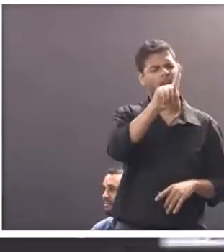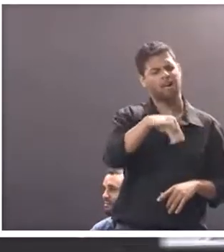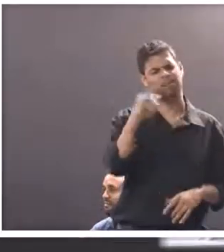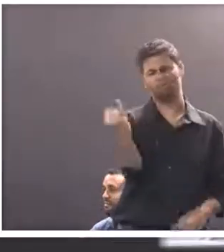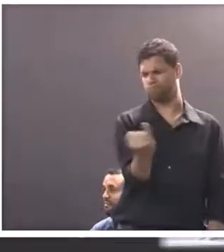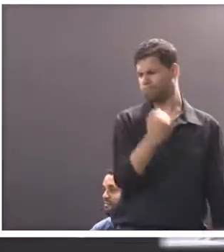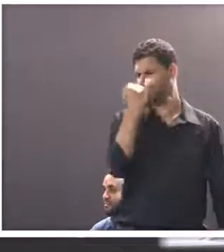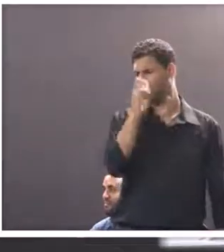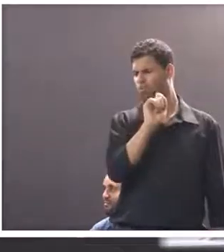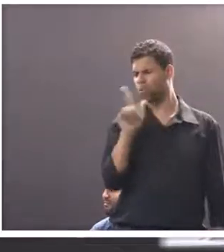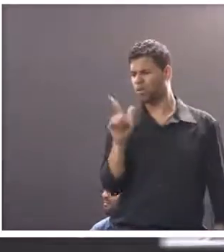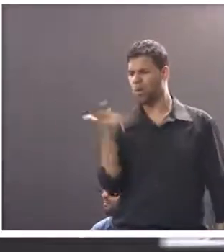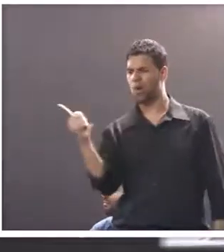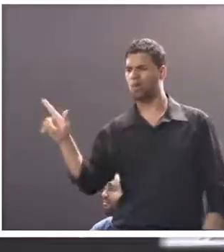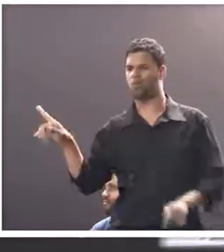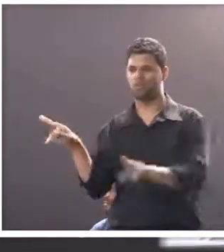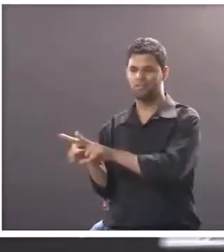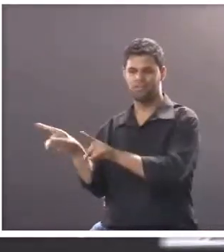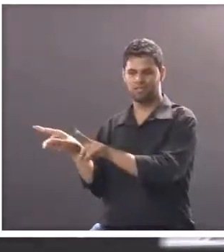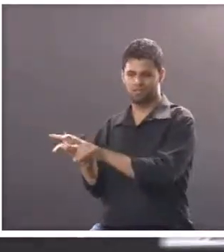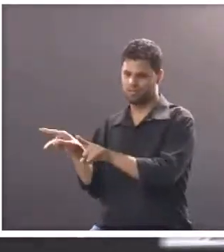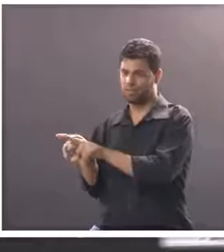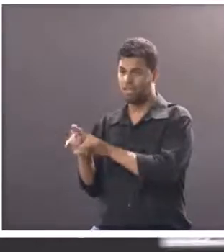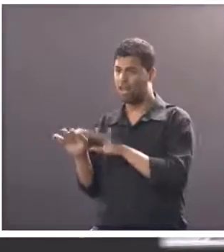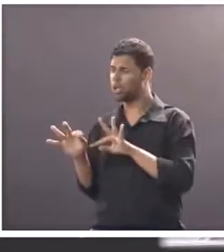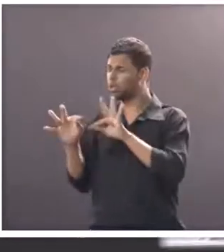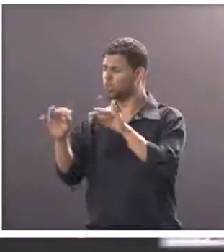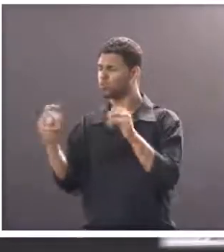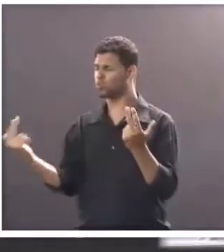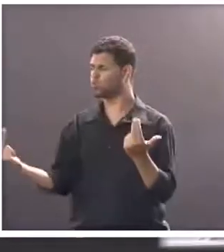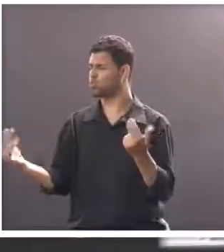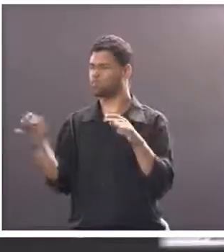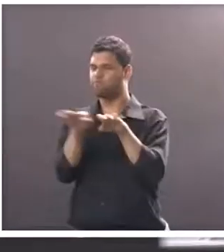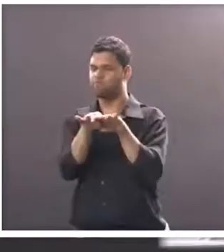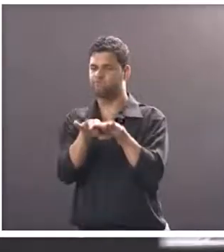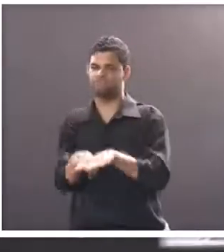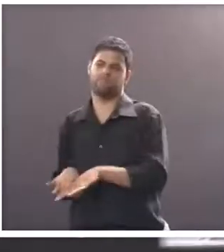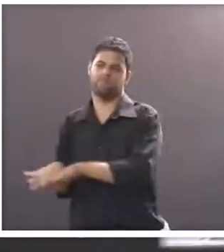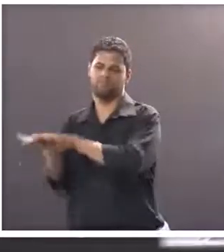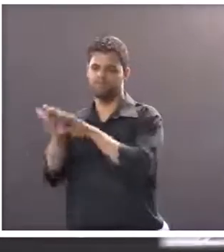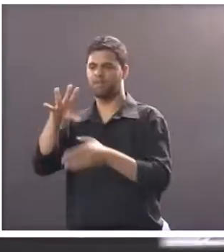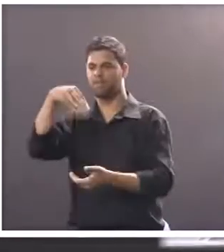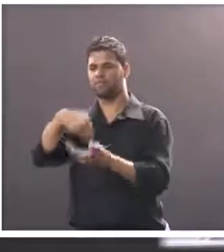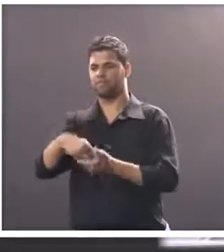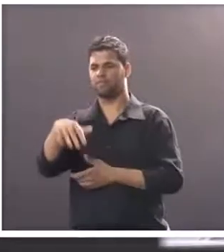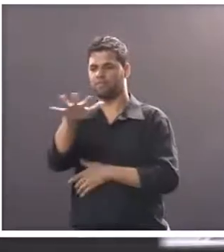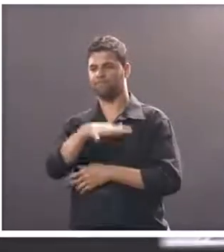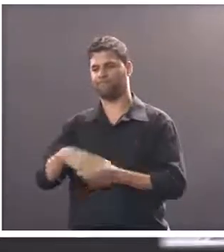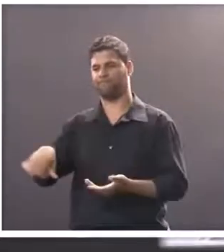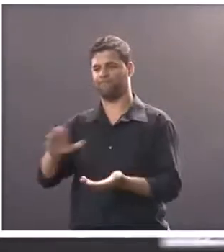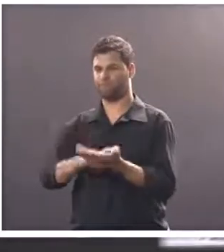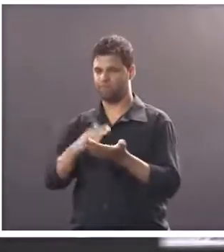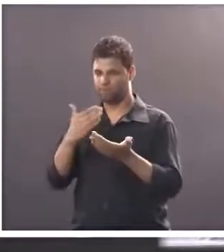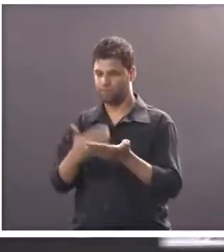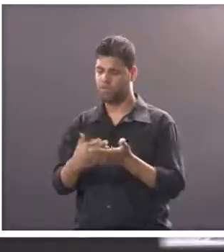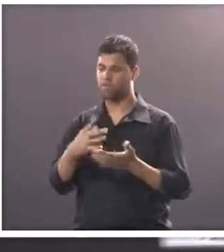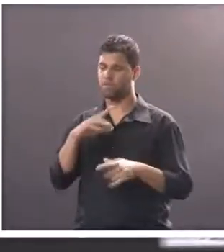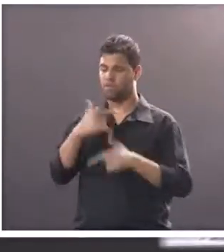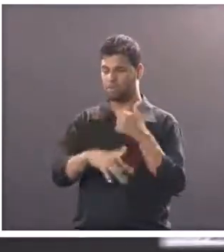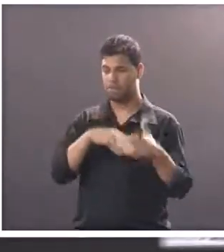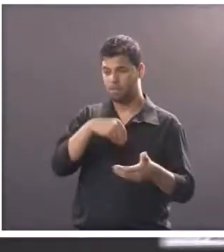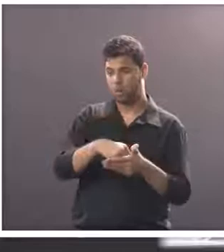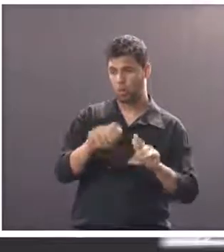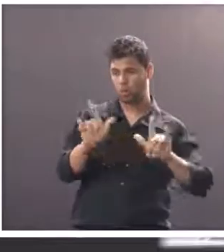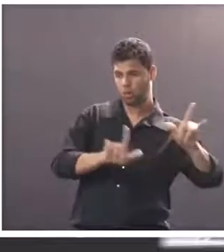intérprete quanto qualquer outro que está hoje aqui exercendo a profissão, quanto qualquer outro que aparece numa televisão, quanto